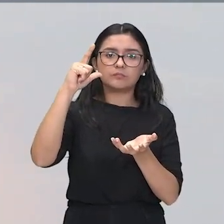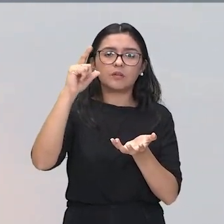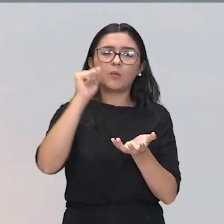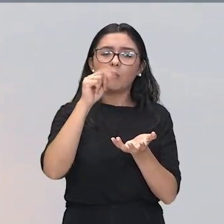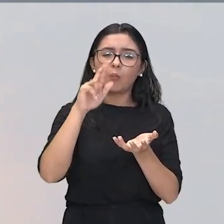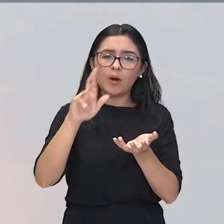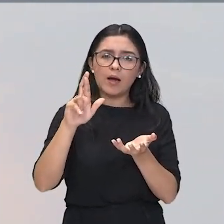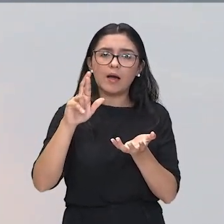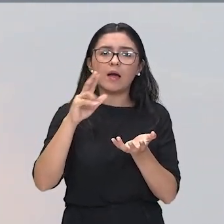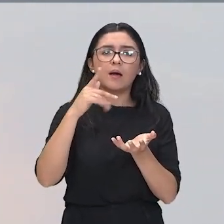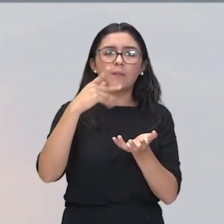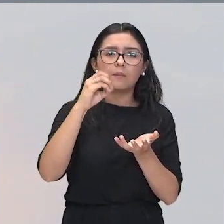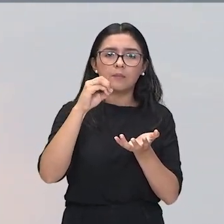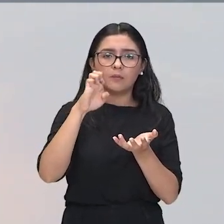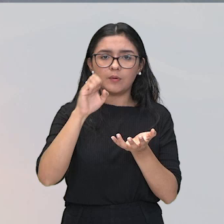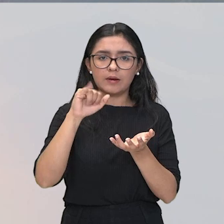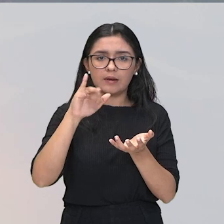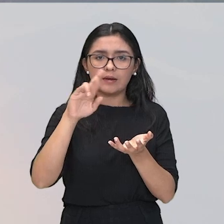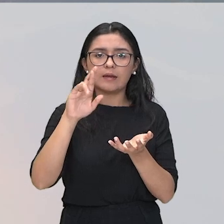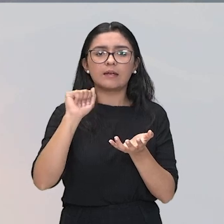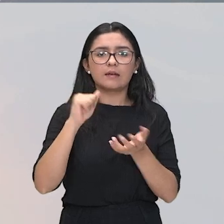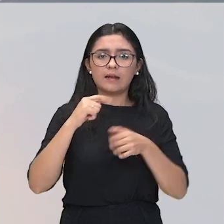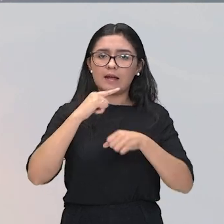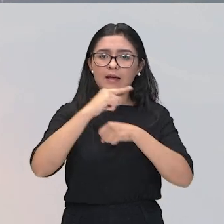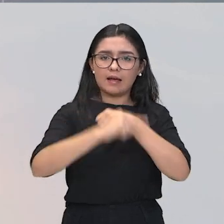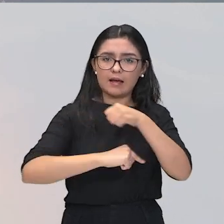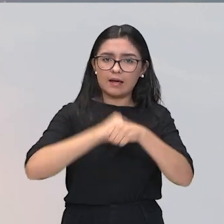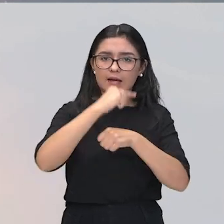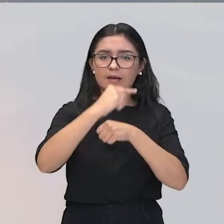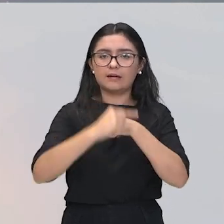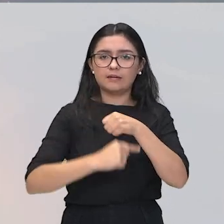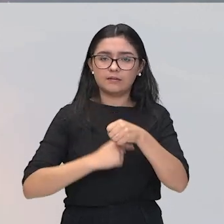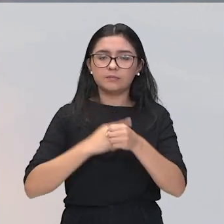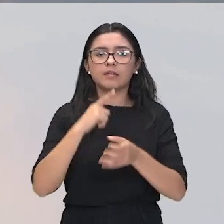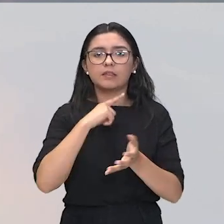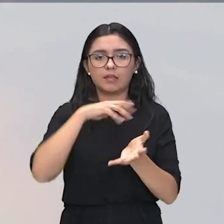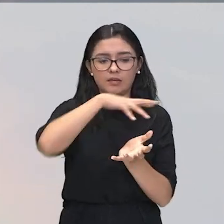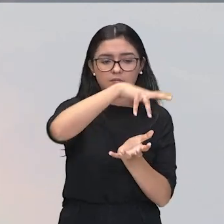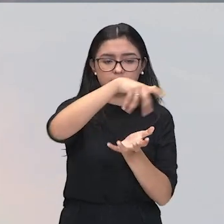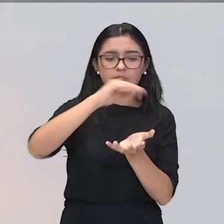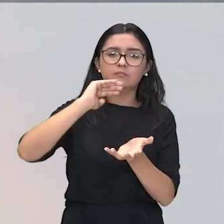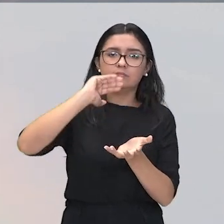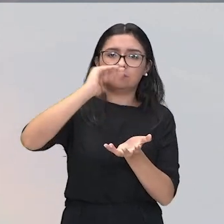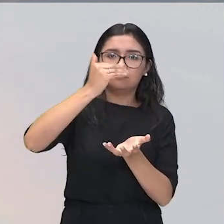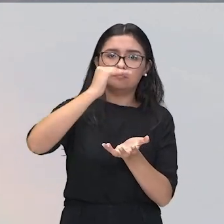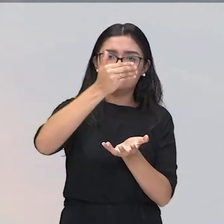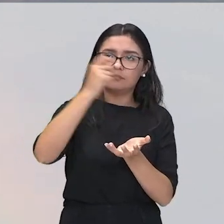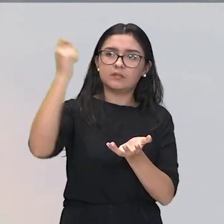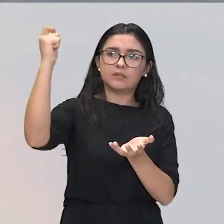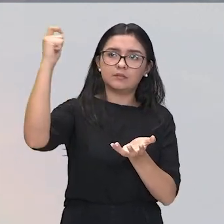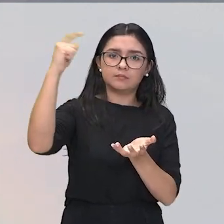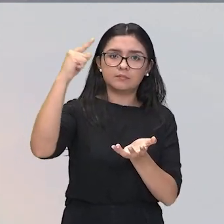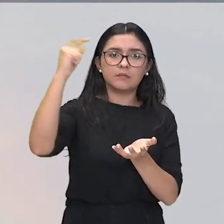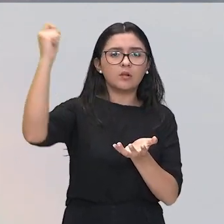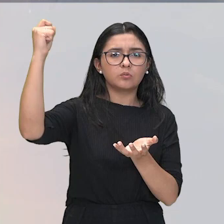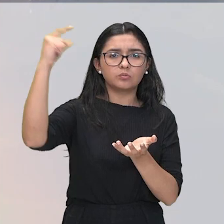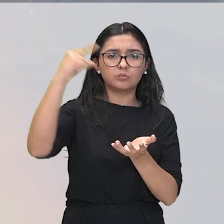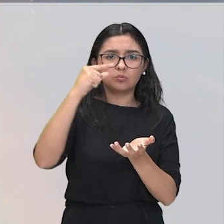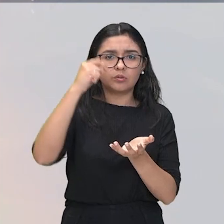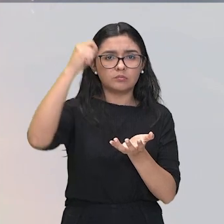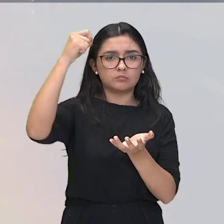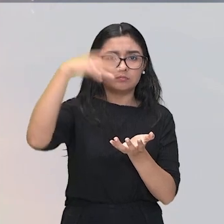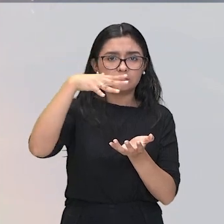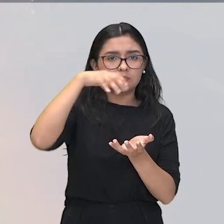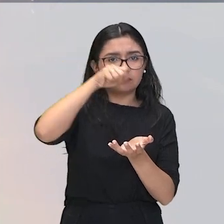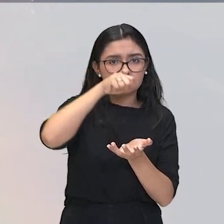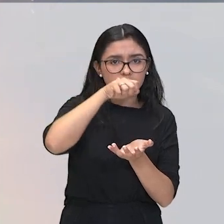partículas de poeira, pelos átomos que tem na nossa atmosfera, ela se dispersa, tá, pessoal? Quando